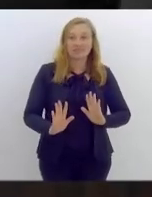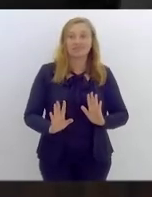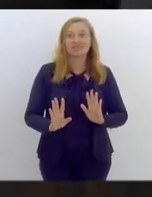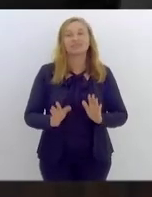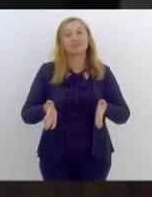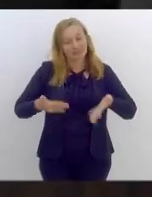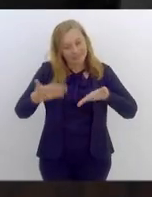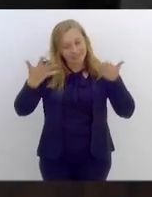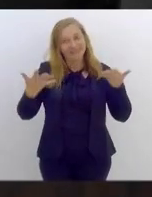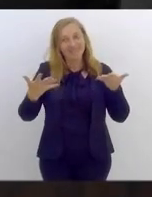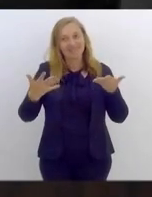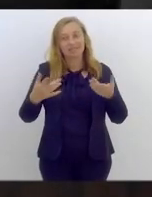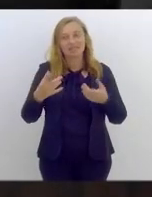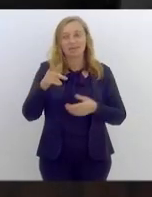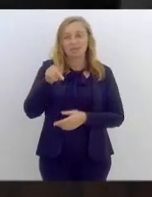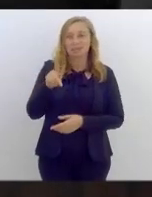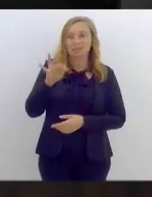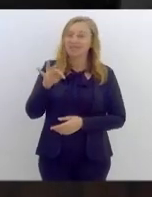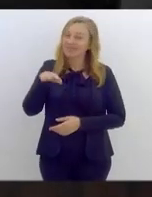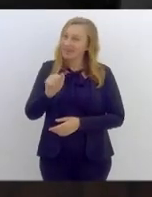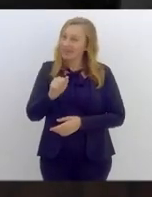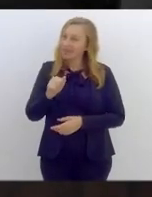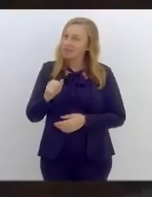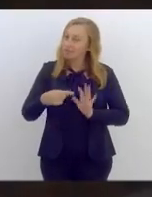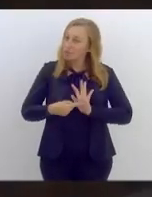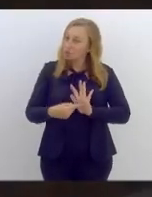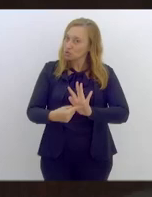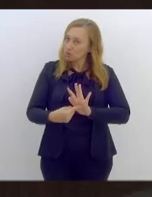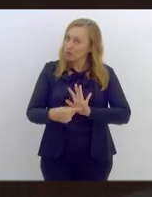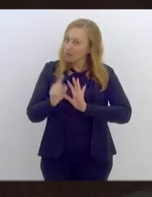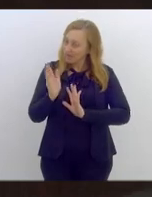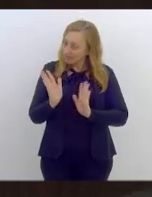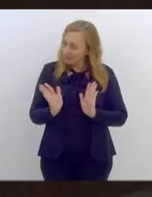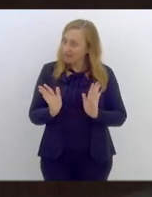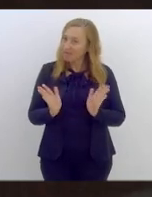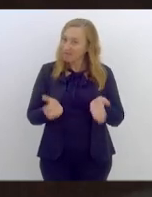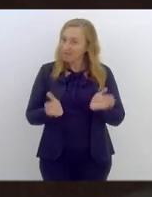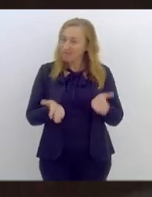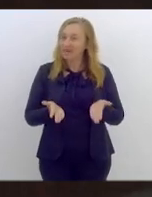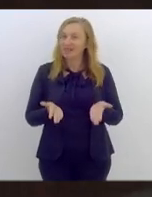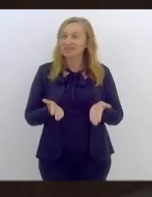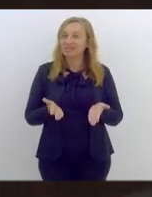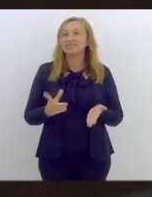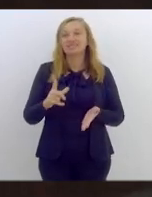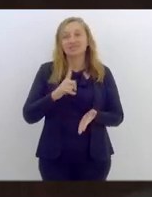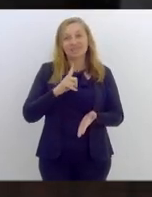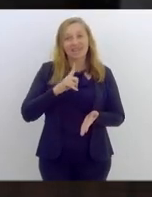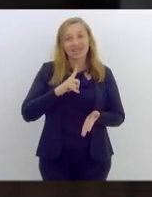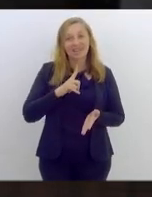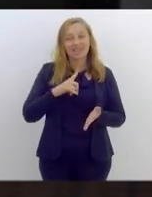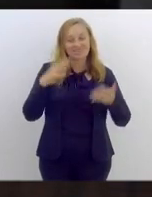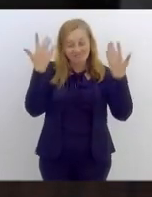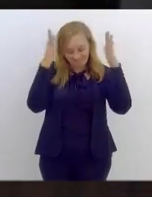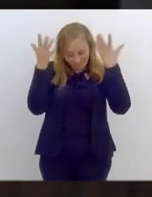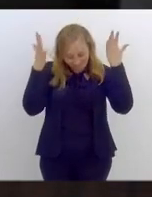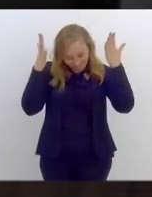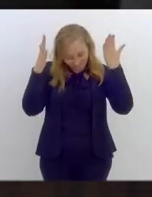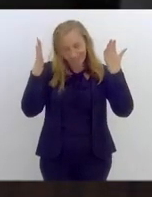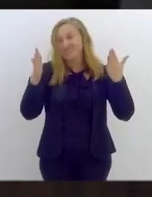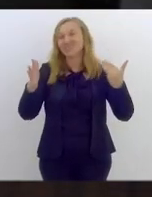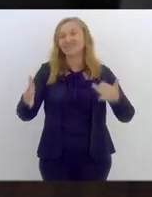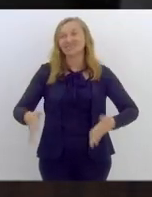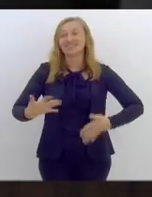vamos animar, porque Pitanga deu a visão aqui, passou a visão. A gente tem que